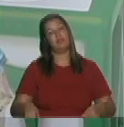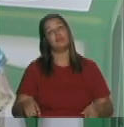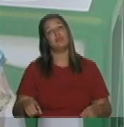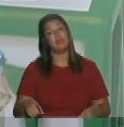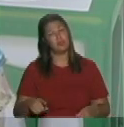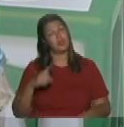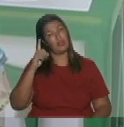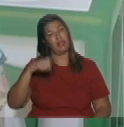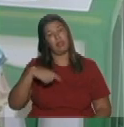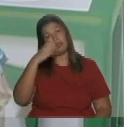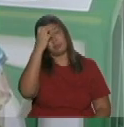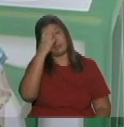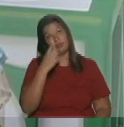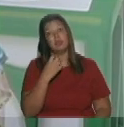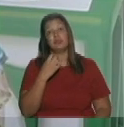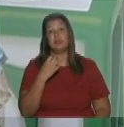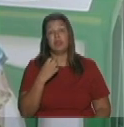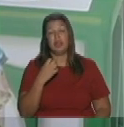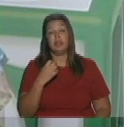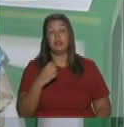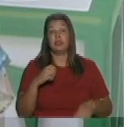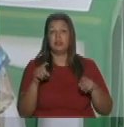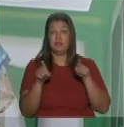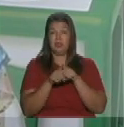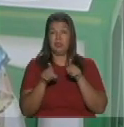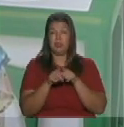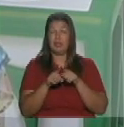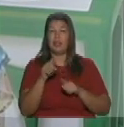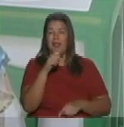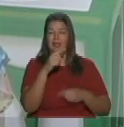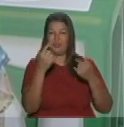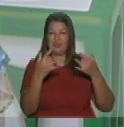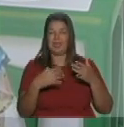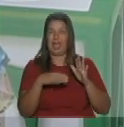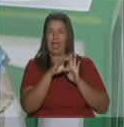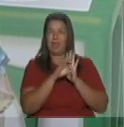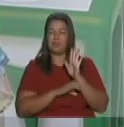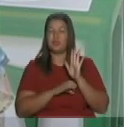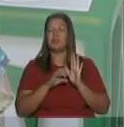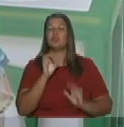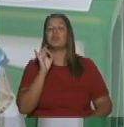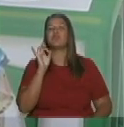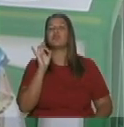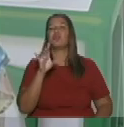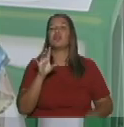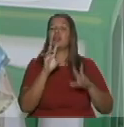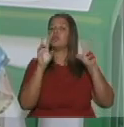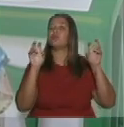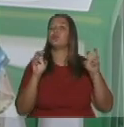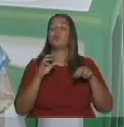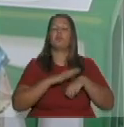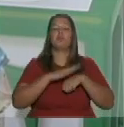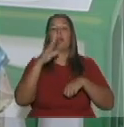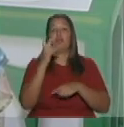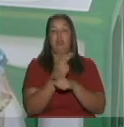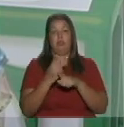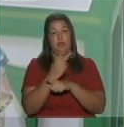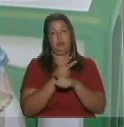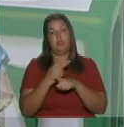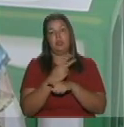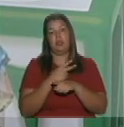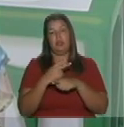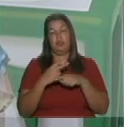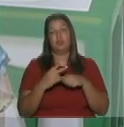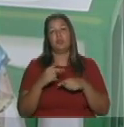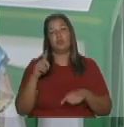é grave. Tem um item lá que eles apresentam, um capítulo só de os assuntos mais